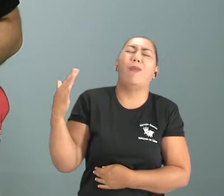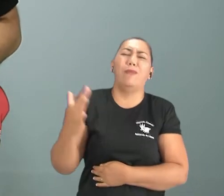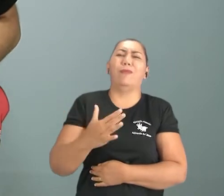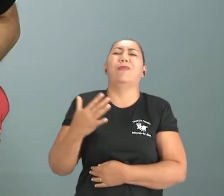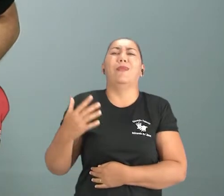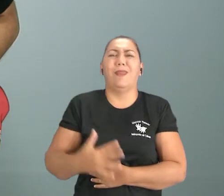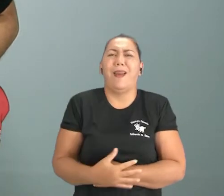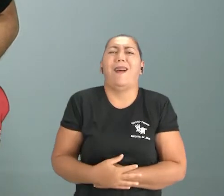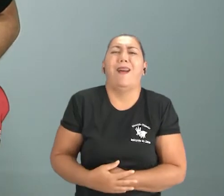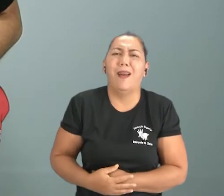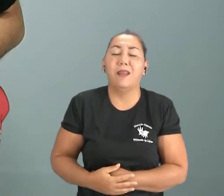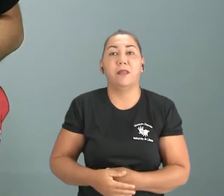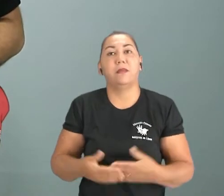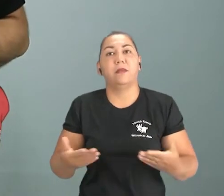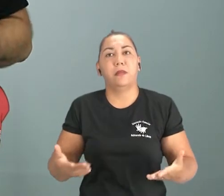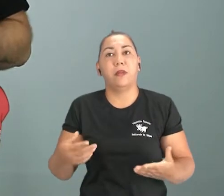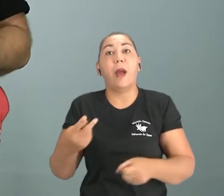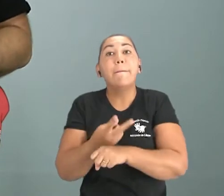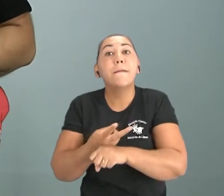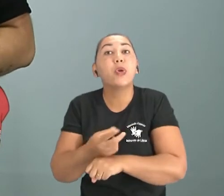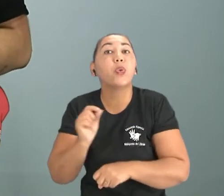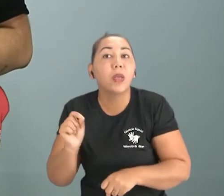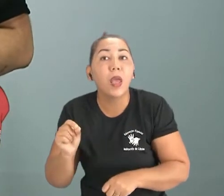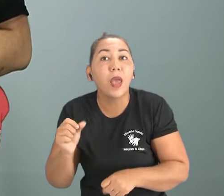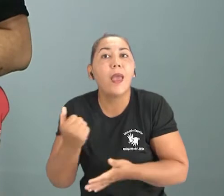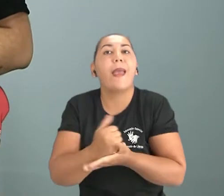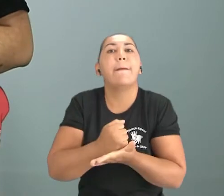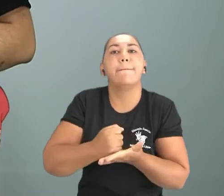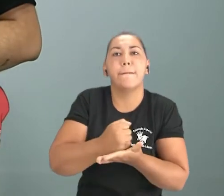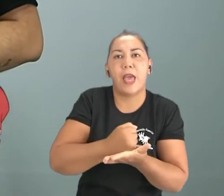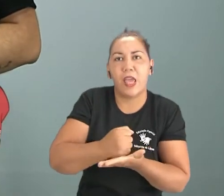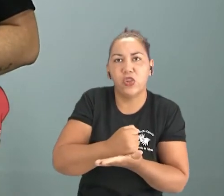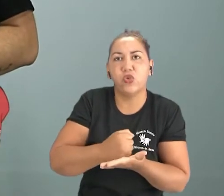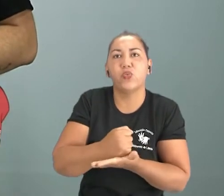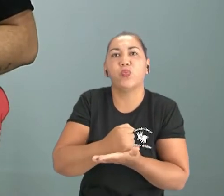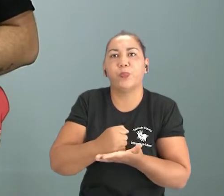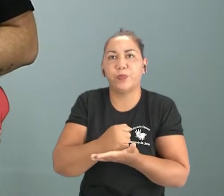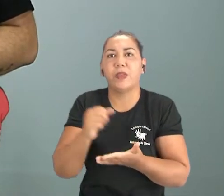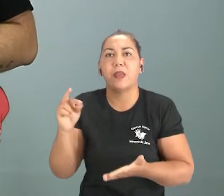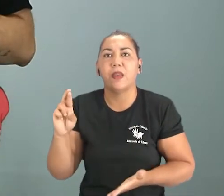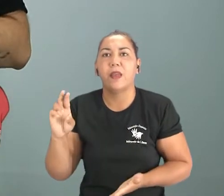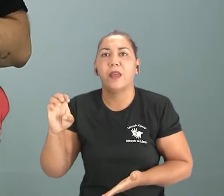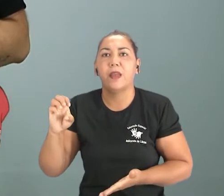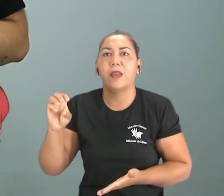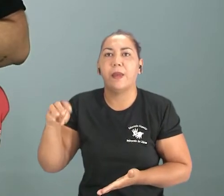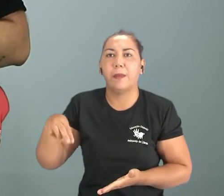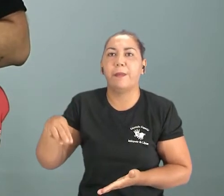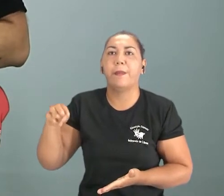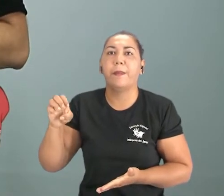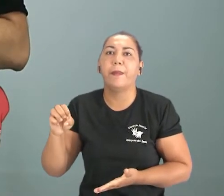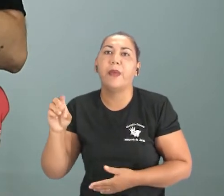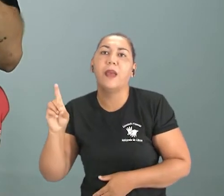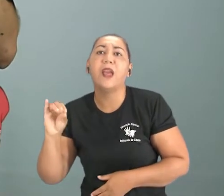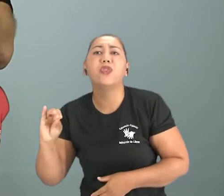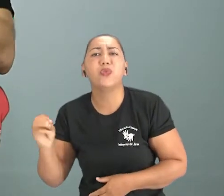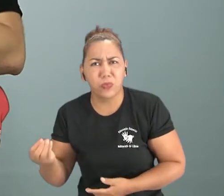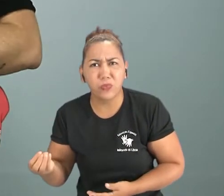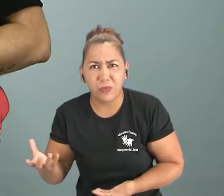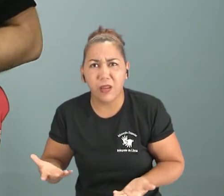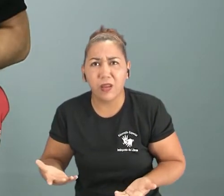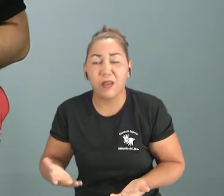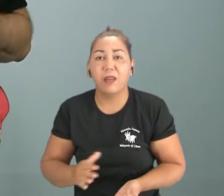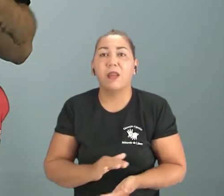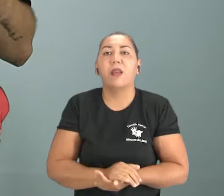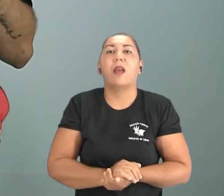você procura o que remédio só que você vai lá no quintal Algumas casas sim né Algumas